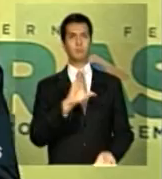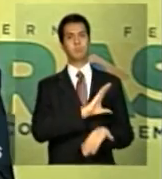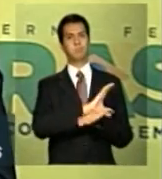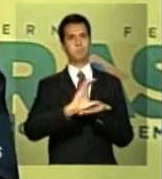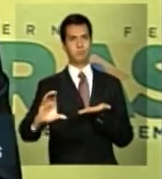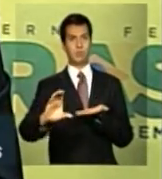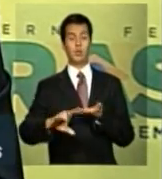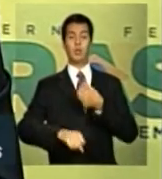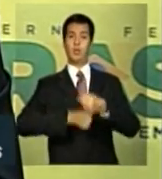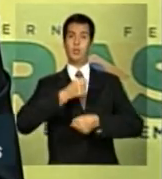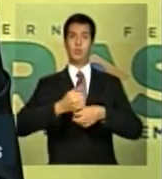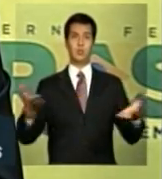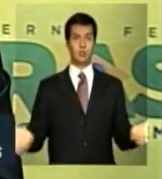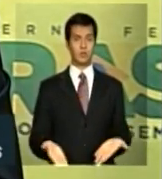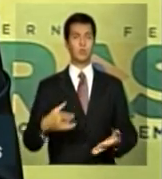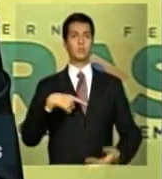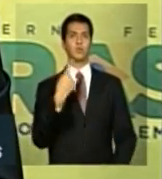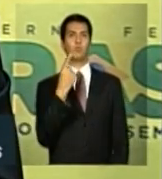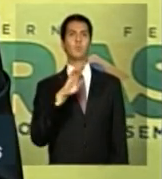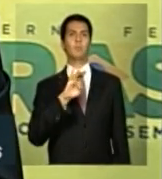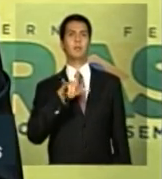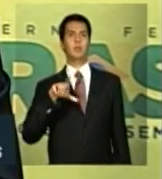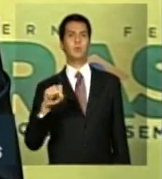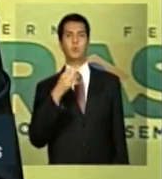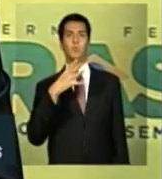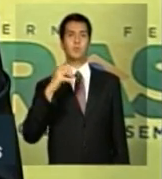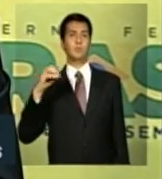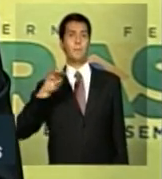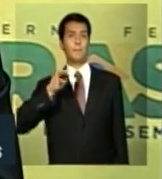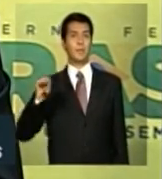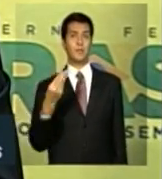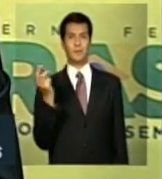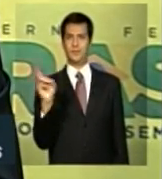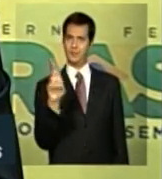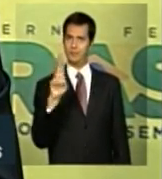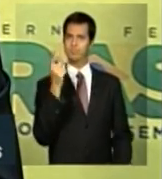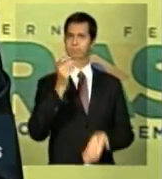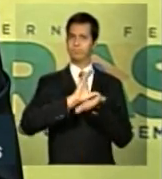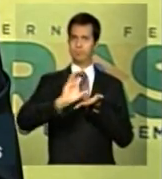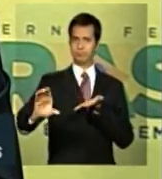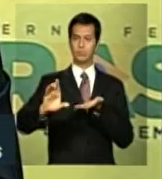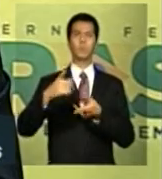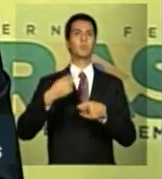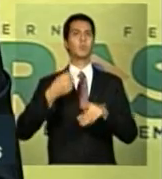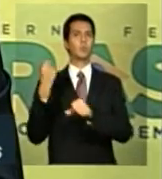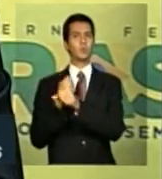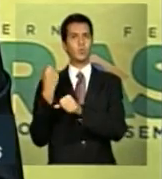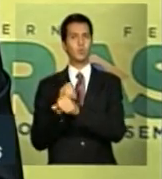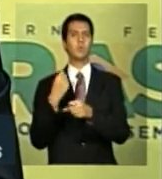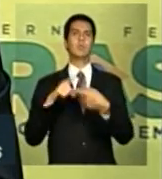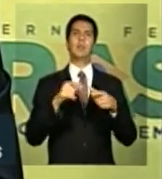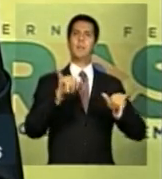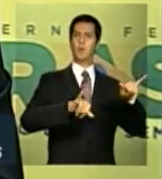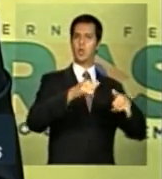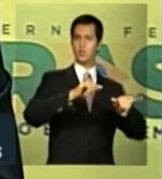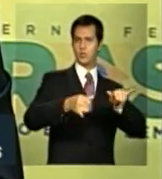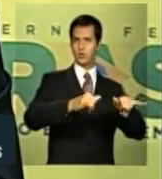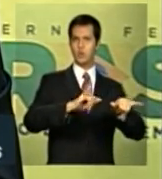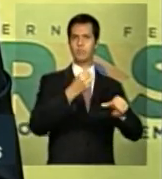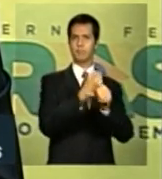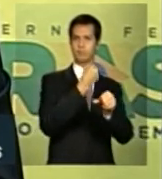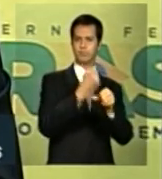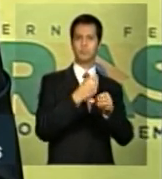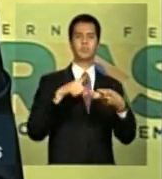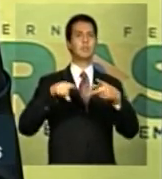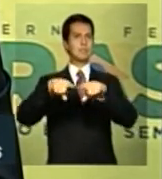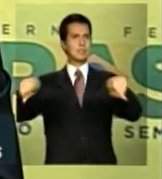Estamos investindo esse ano 1 bilhão e 400 milhões de reais na reestruturação, na infraestrutura, laboratórios,